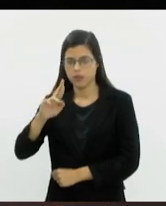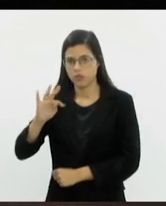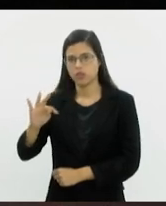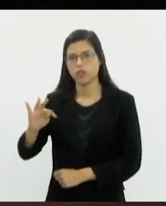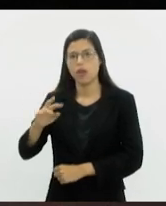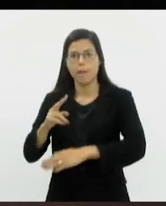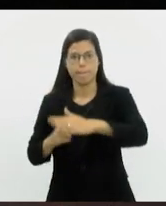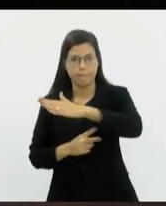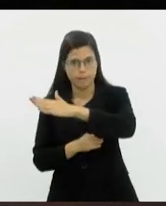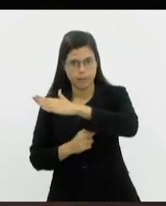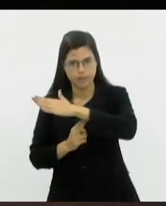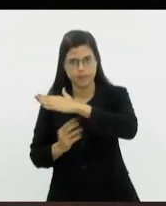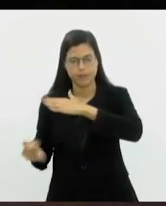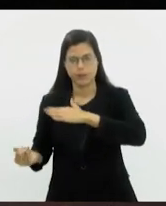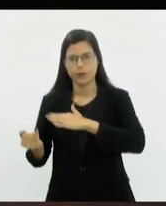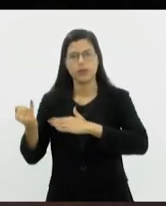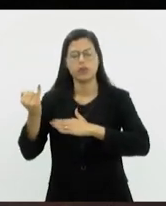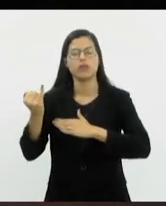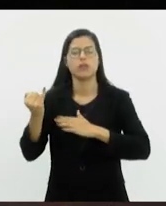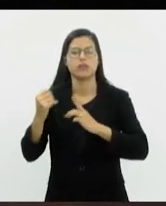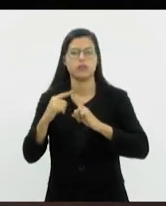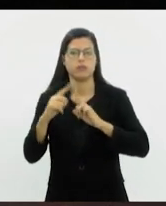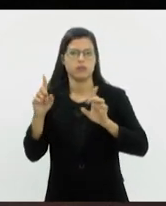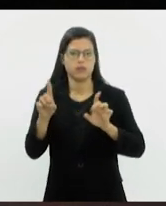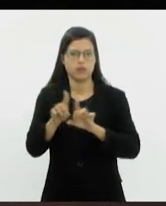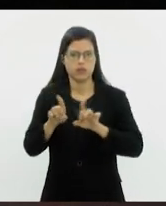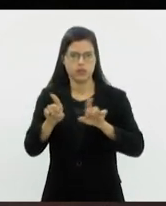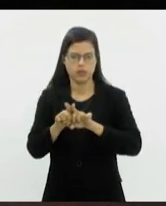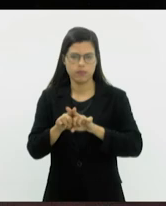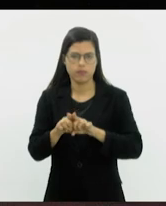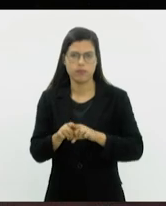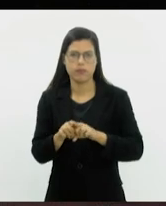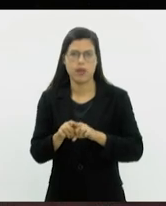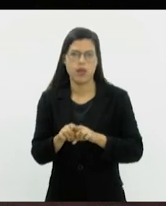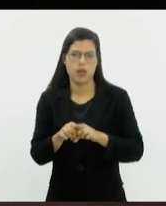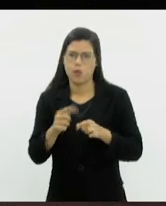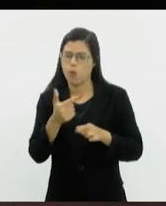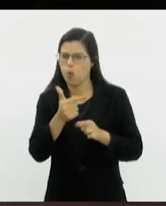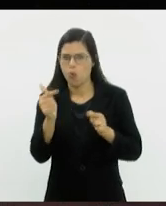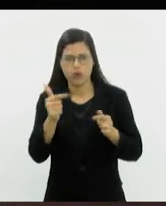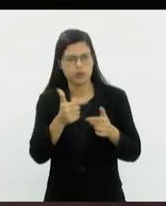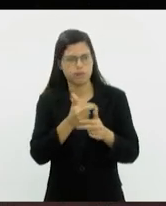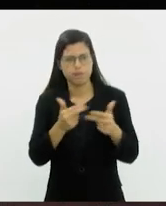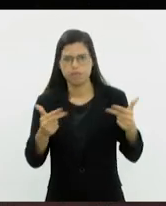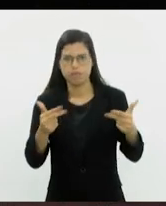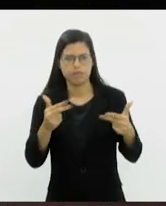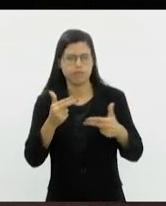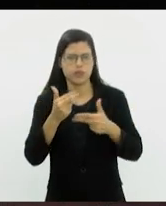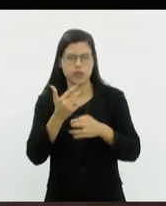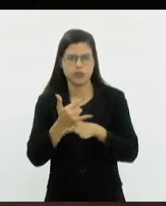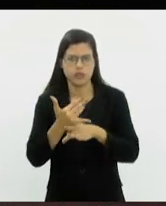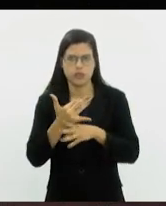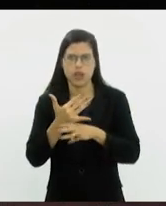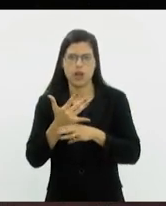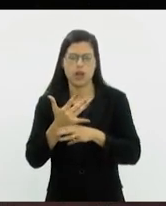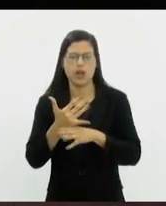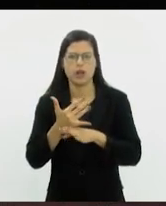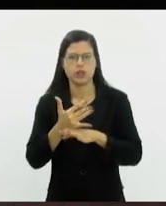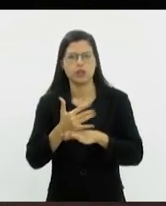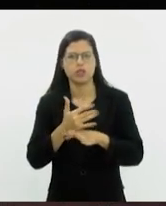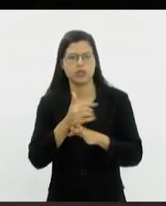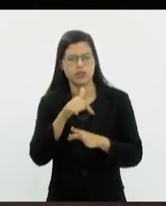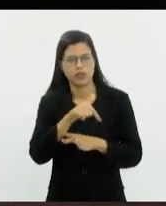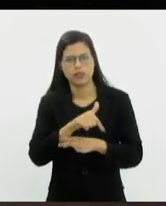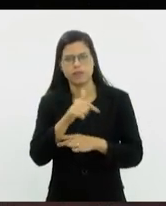importante, mas também as questões do município, da mobilidade do município